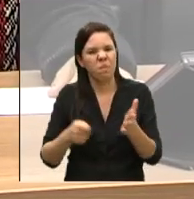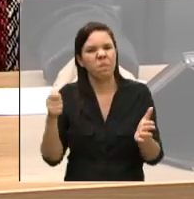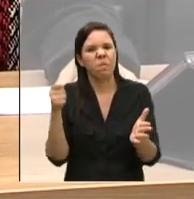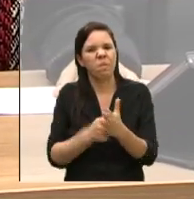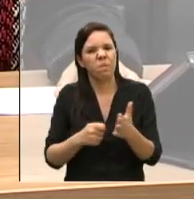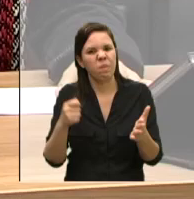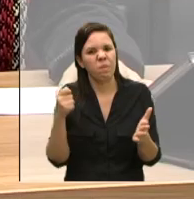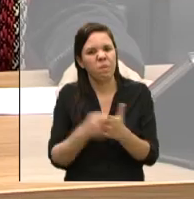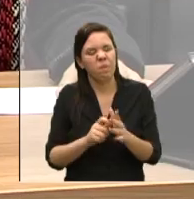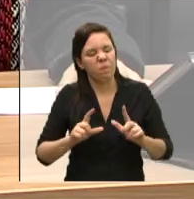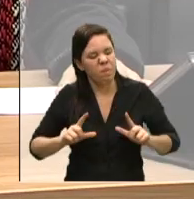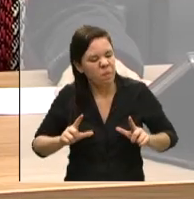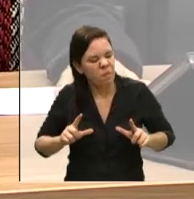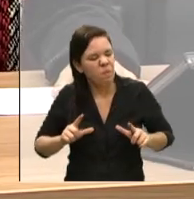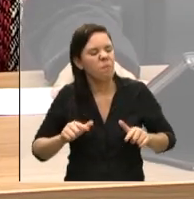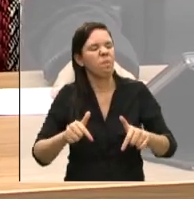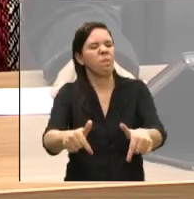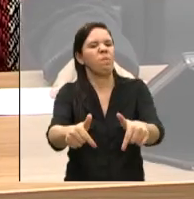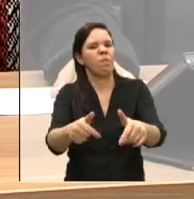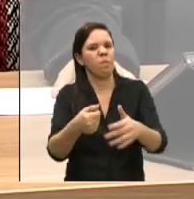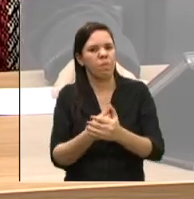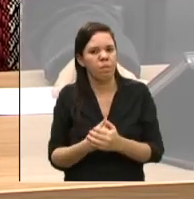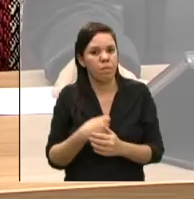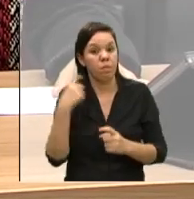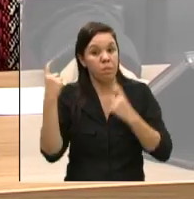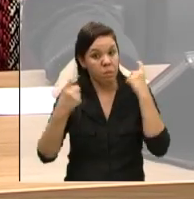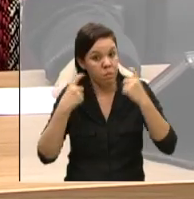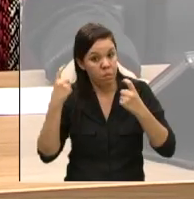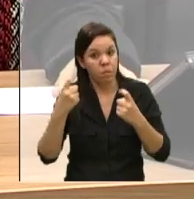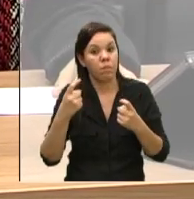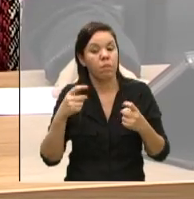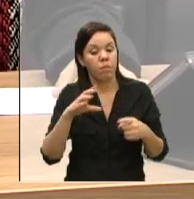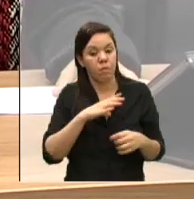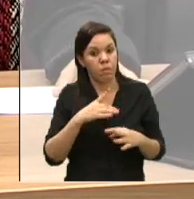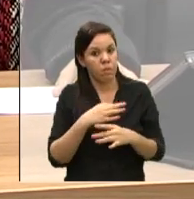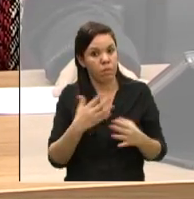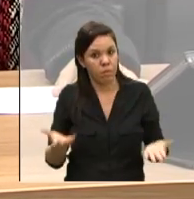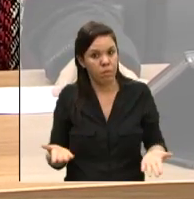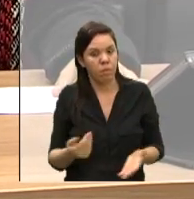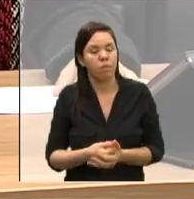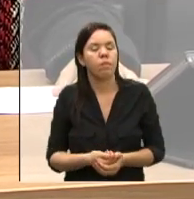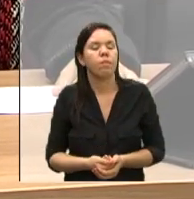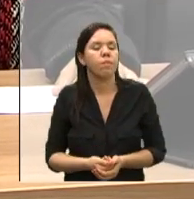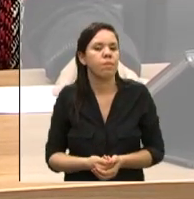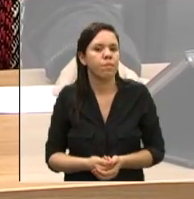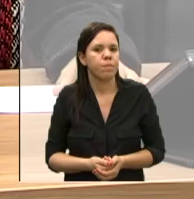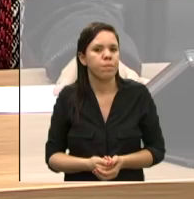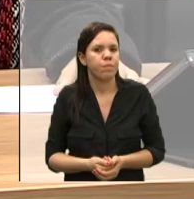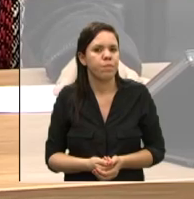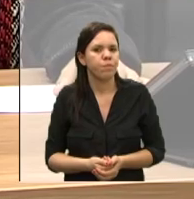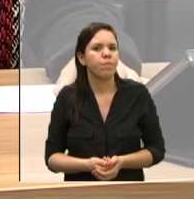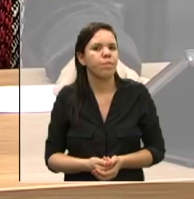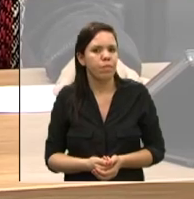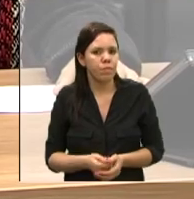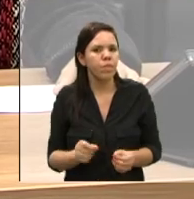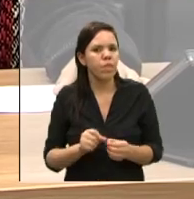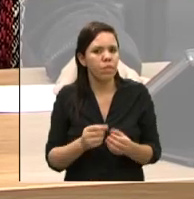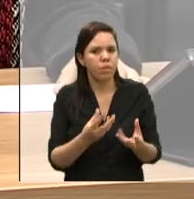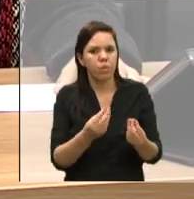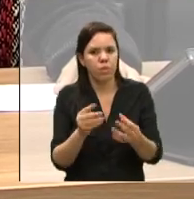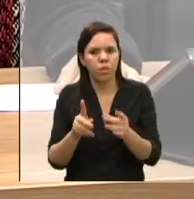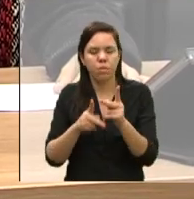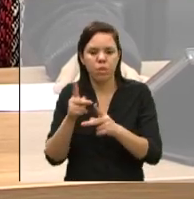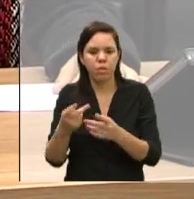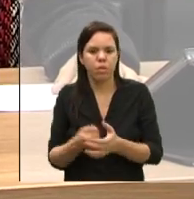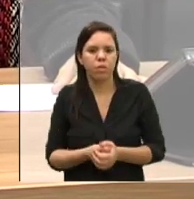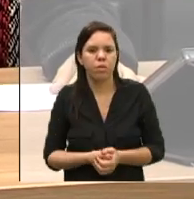militantes, ativistas e pessoas que estão preocupadas com a nossa cidade, né? Então isso eu acho que é um trabalho feito a muitas mãos.